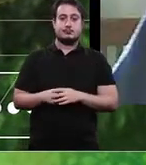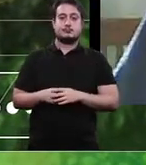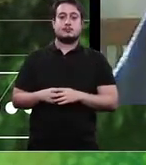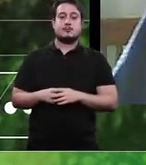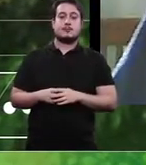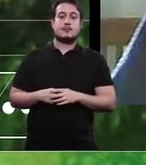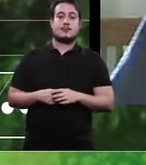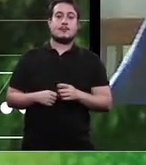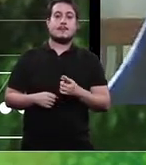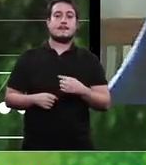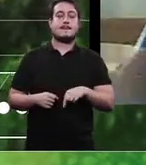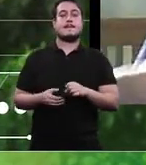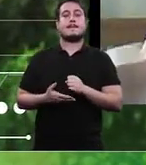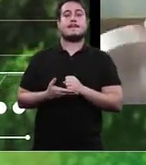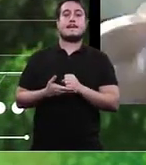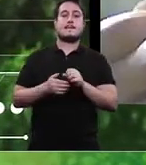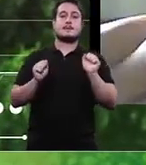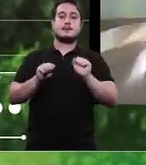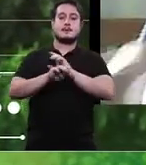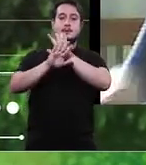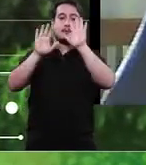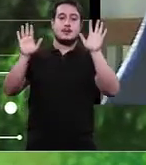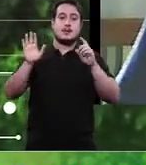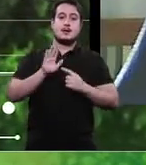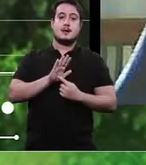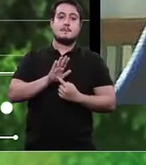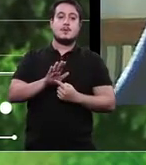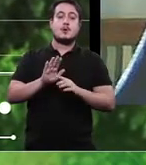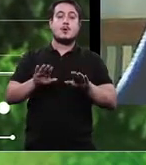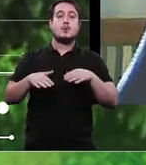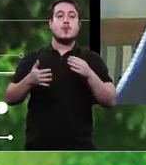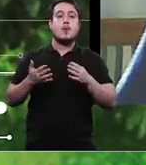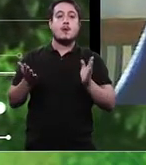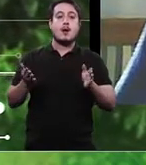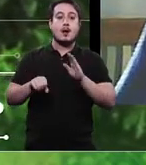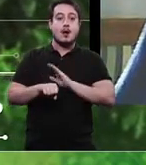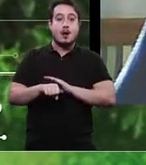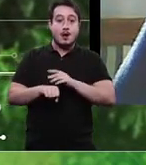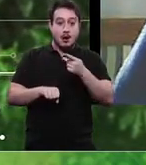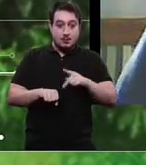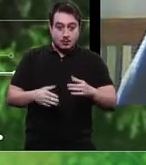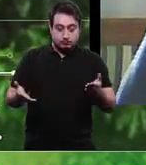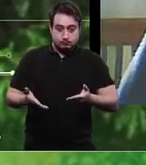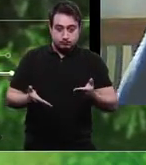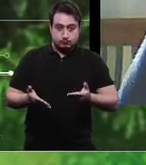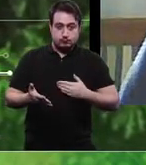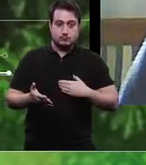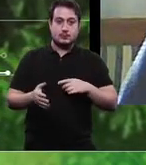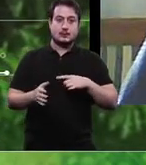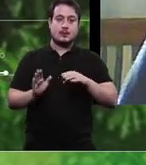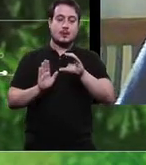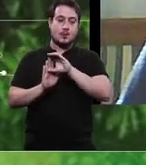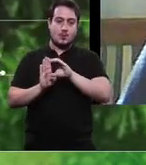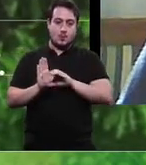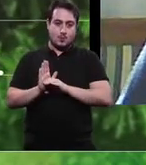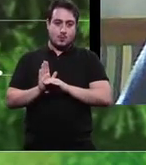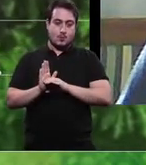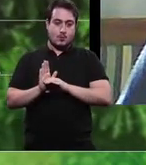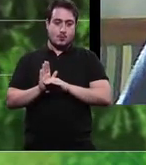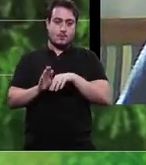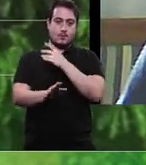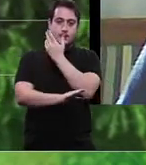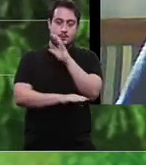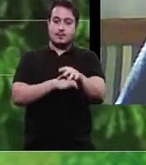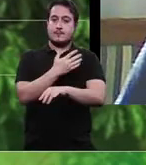gente leve essa transparência e mostre a realidade da produção rural brasileira, que tem um código rural, um